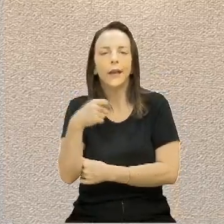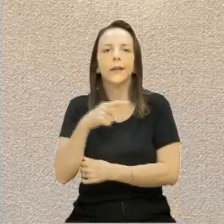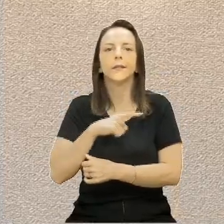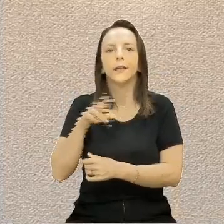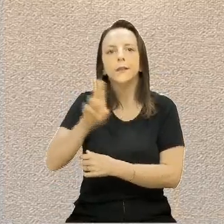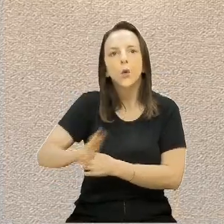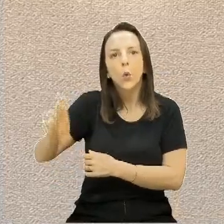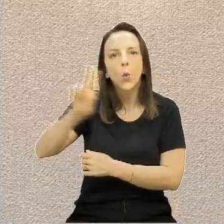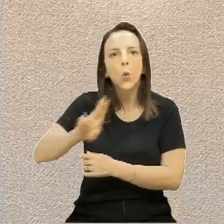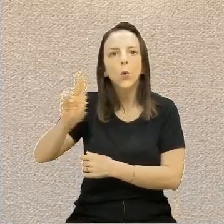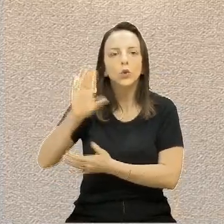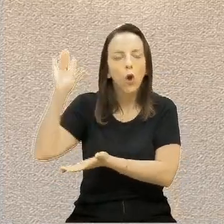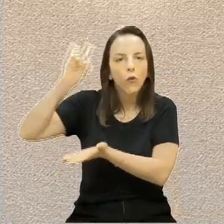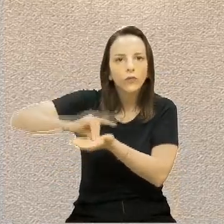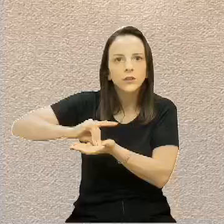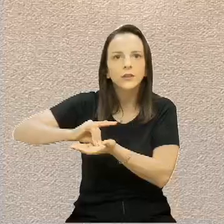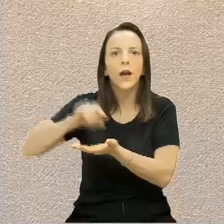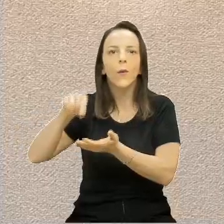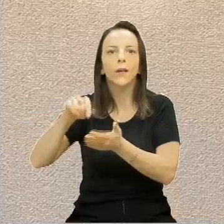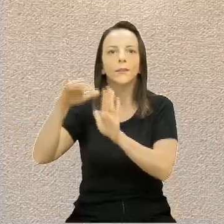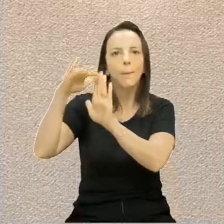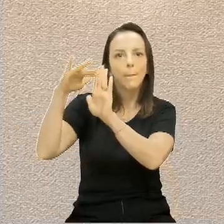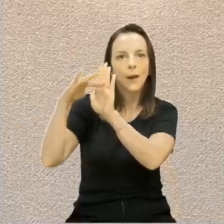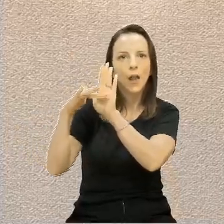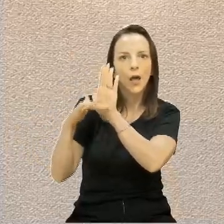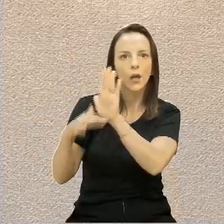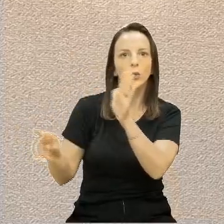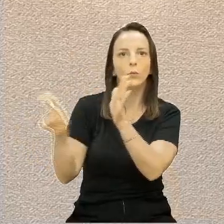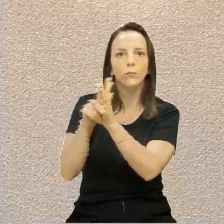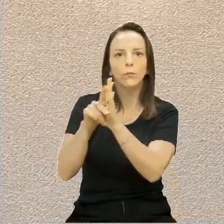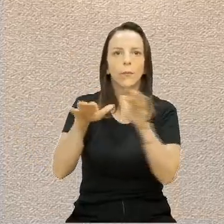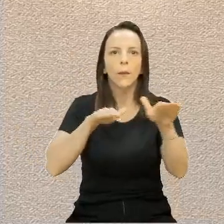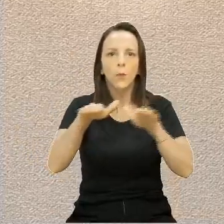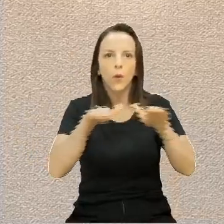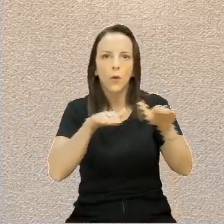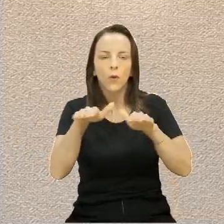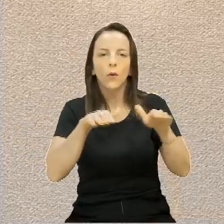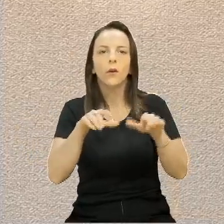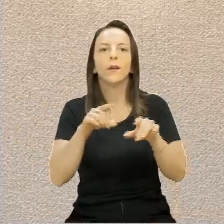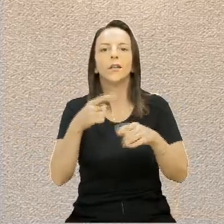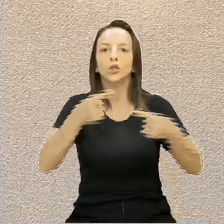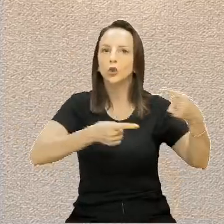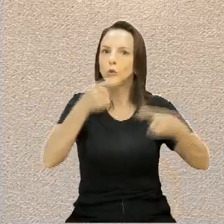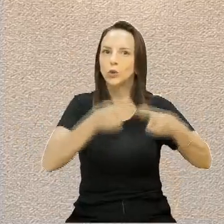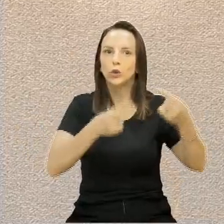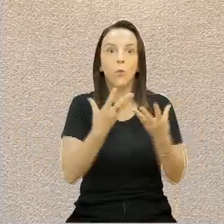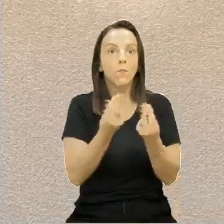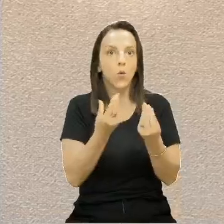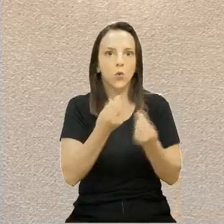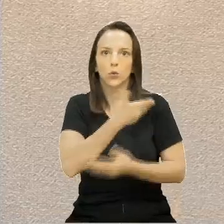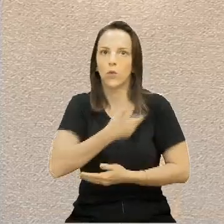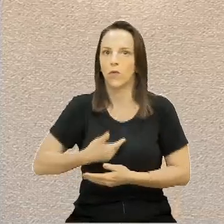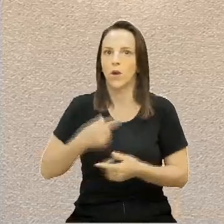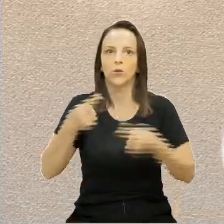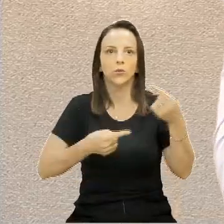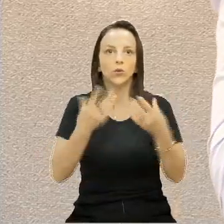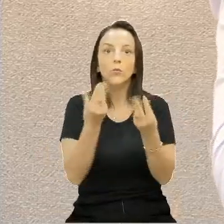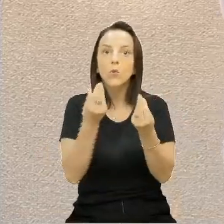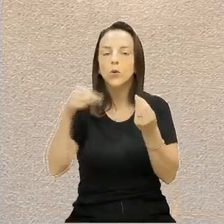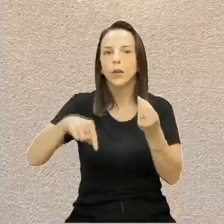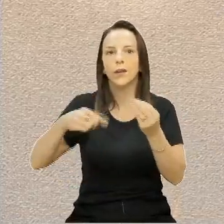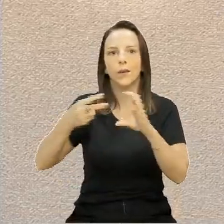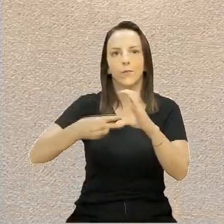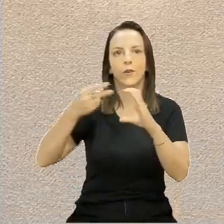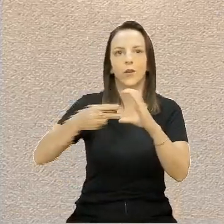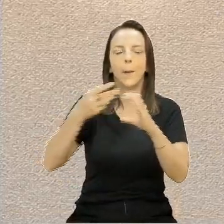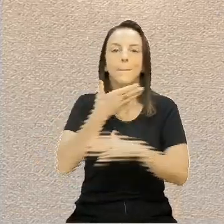do plano de mobilidade, que foi muito discutido por essa casa e discutido pelo governo, melhorias nas vias, melhorias da frota, está